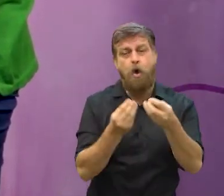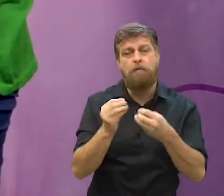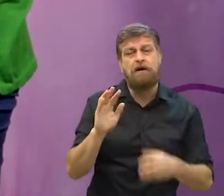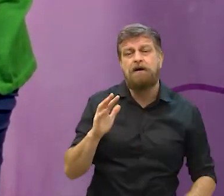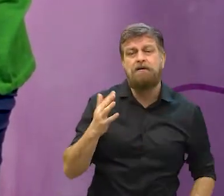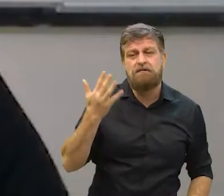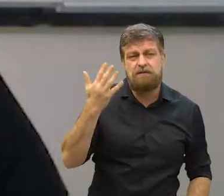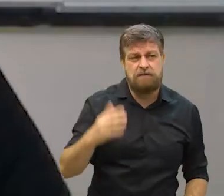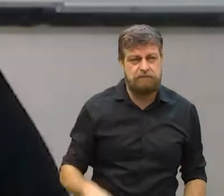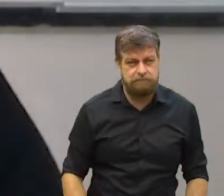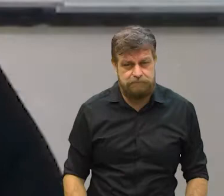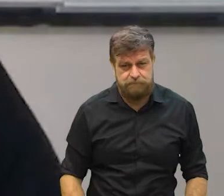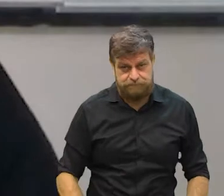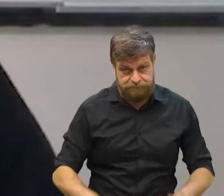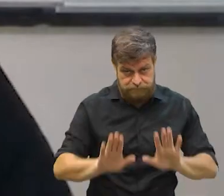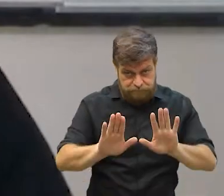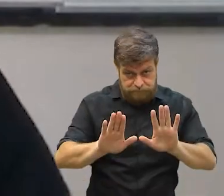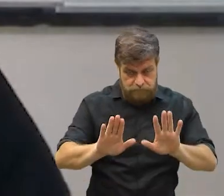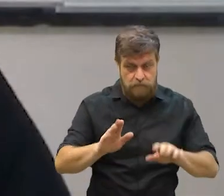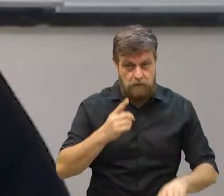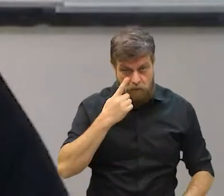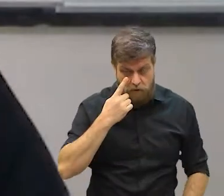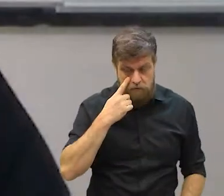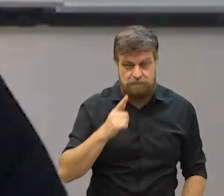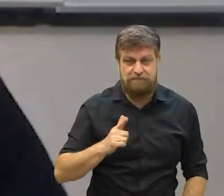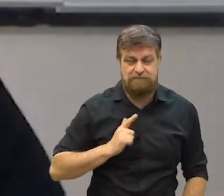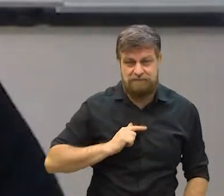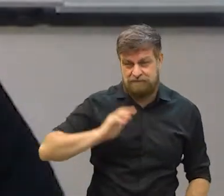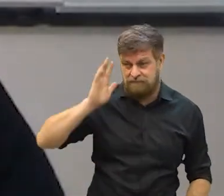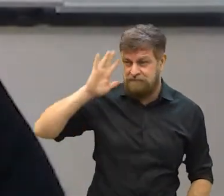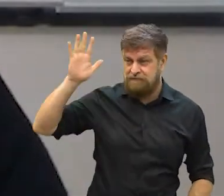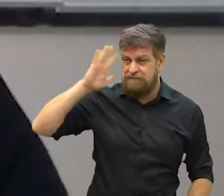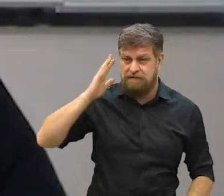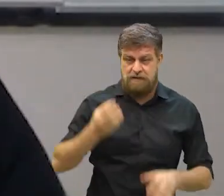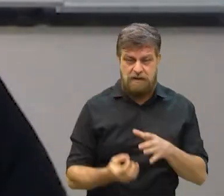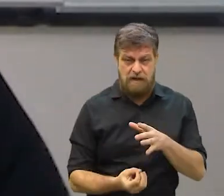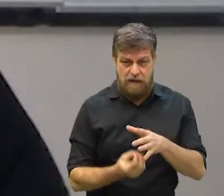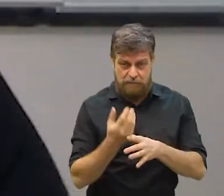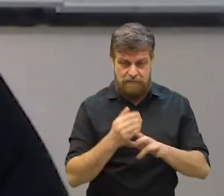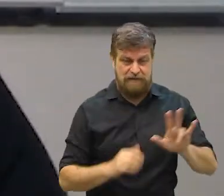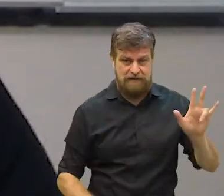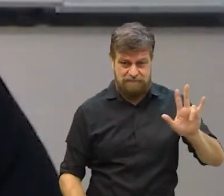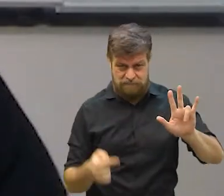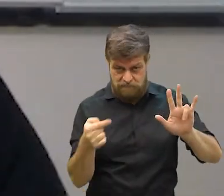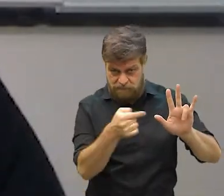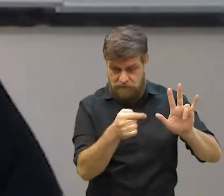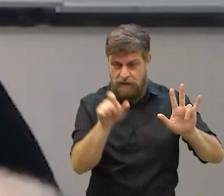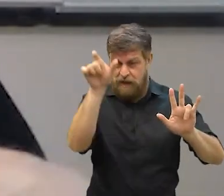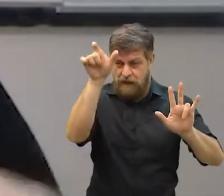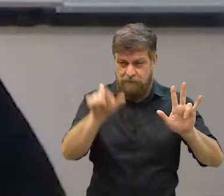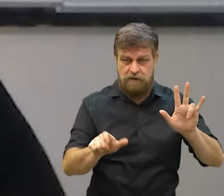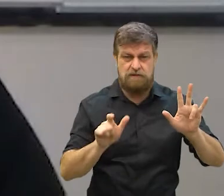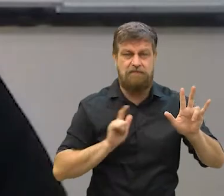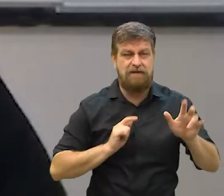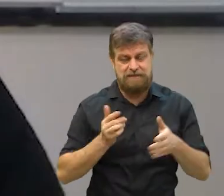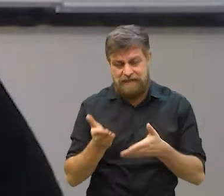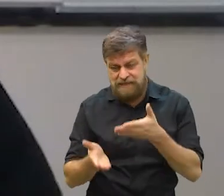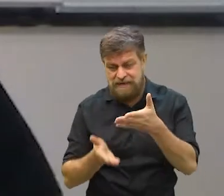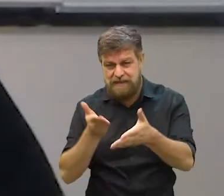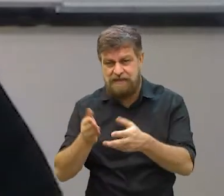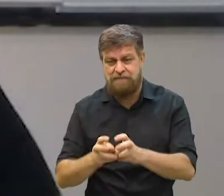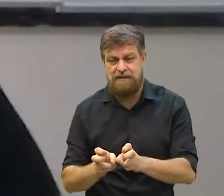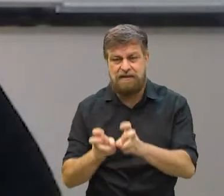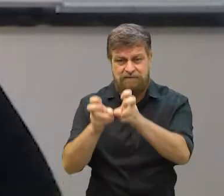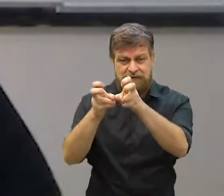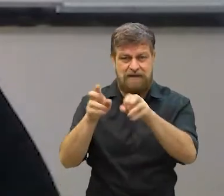situação? Olha, teoricamente, uma contraindicação é pacientes que fazem tratamento